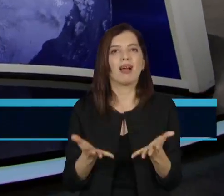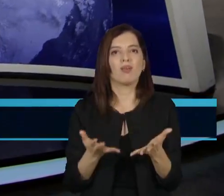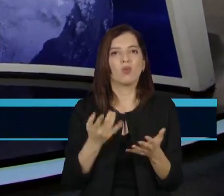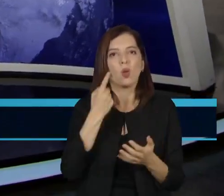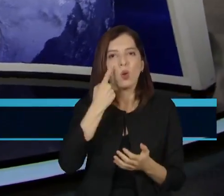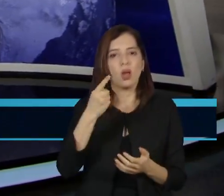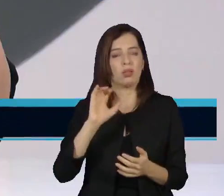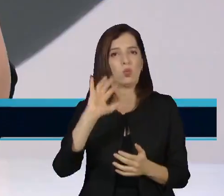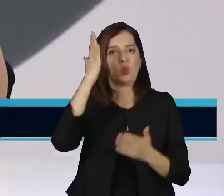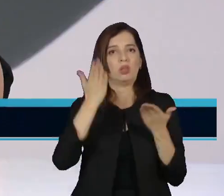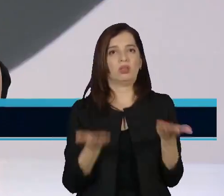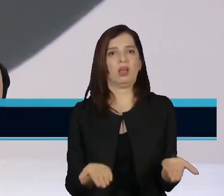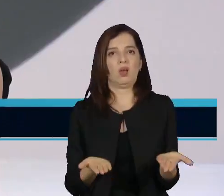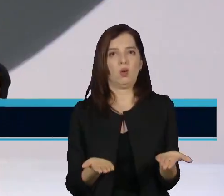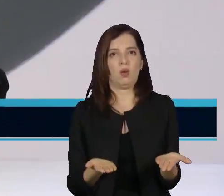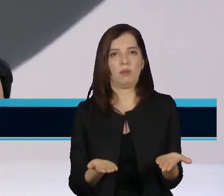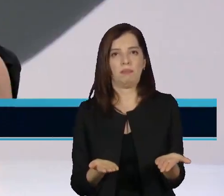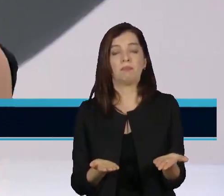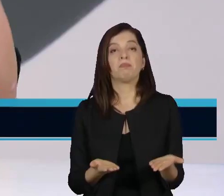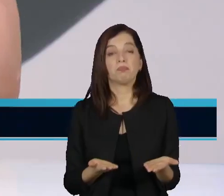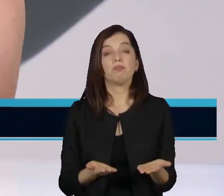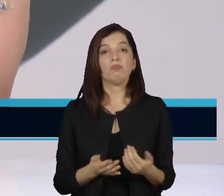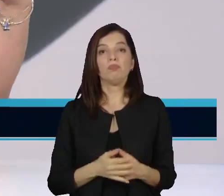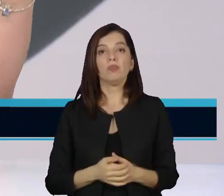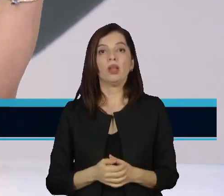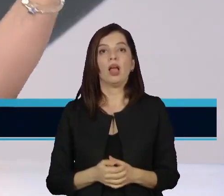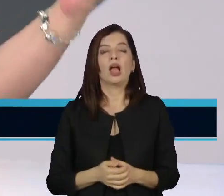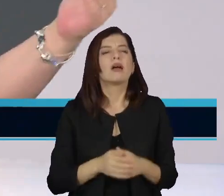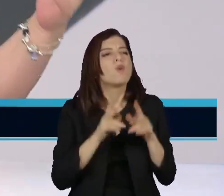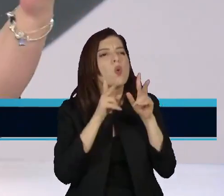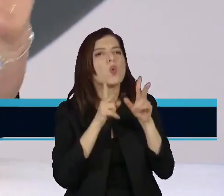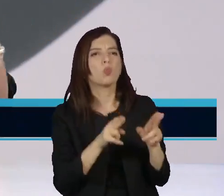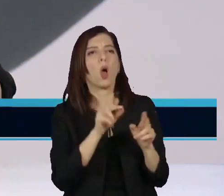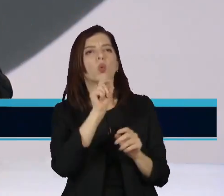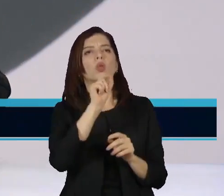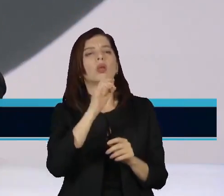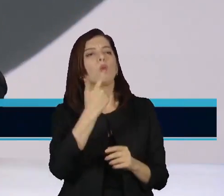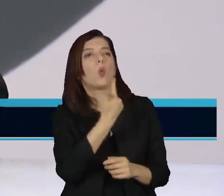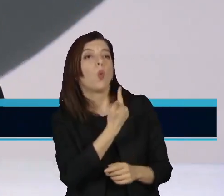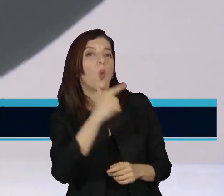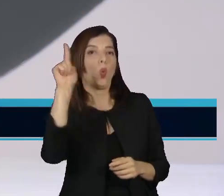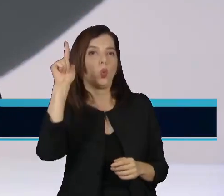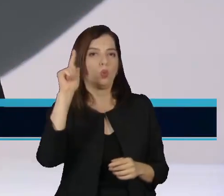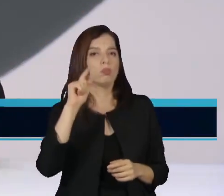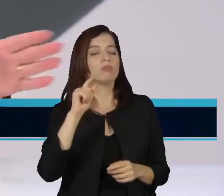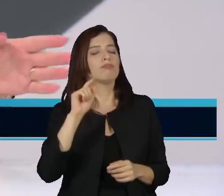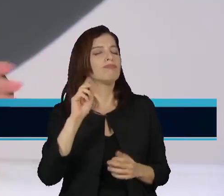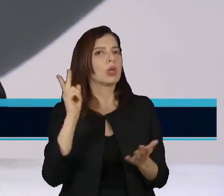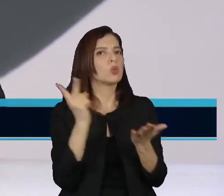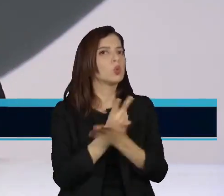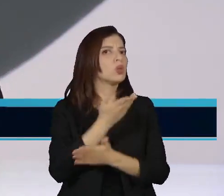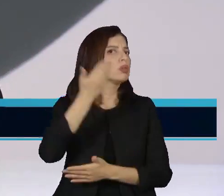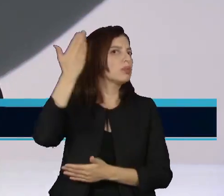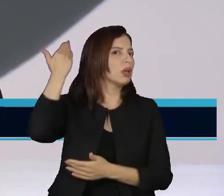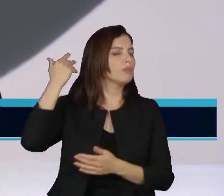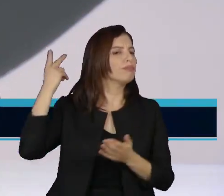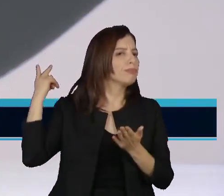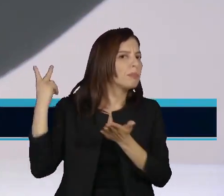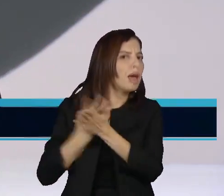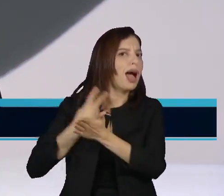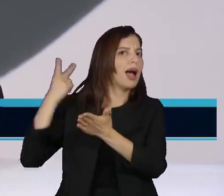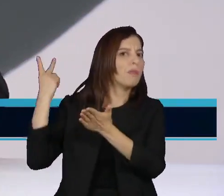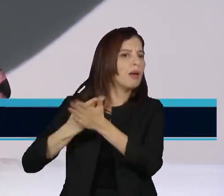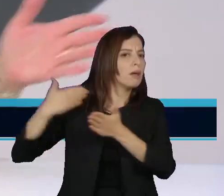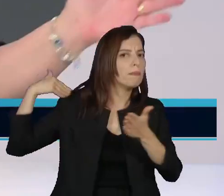gente poderia utilizar essa mesma narrativa para outros eventos que já aconteceram, como você mencionou e o Fábio